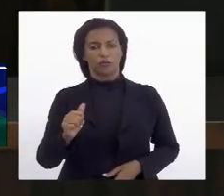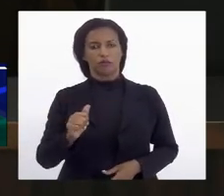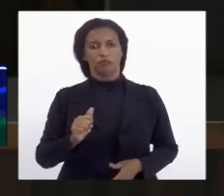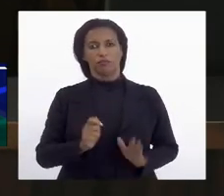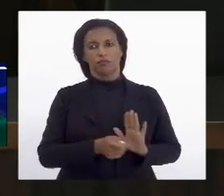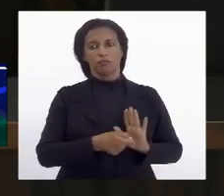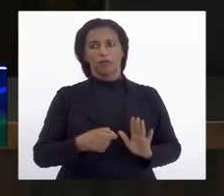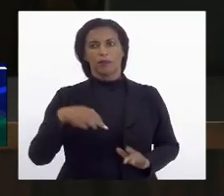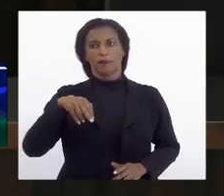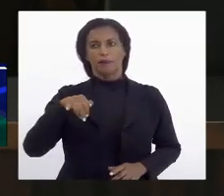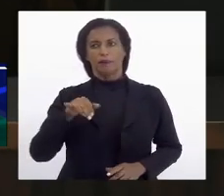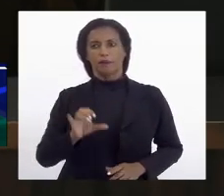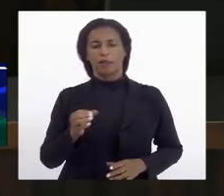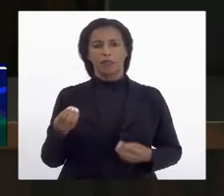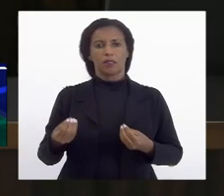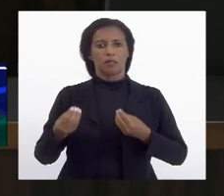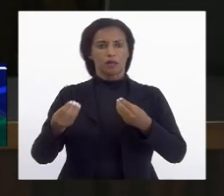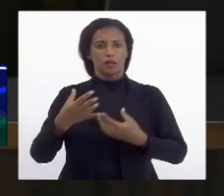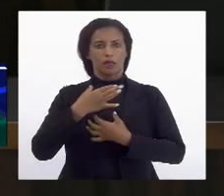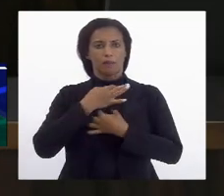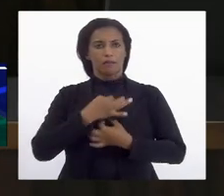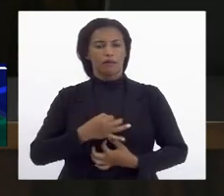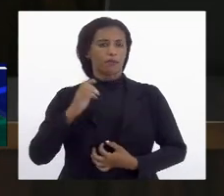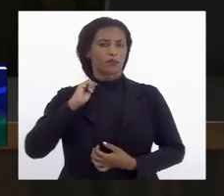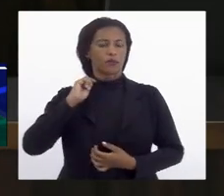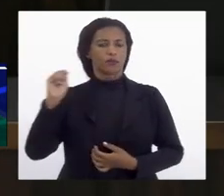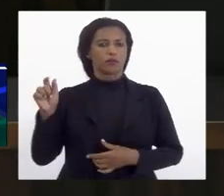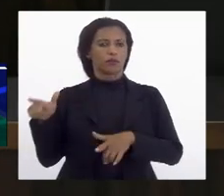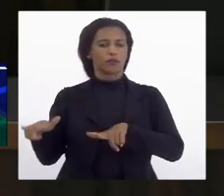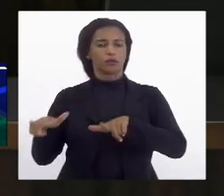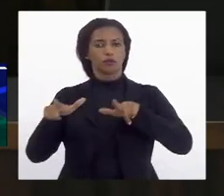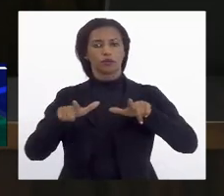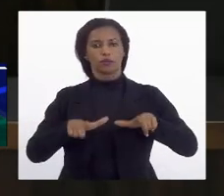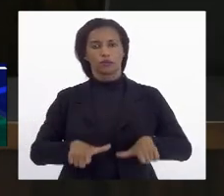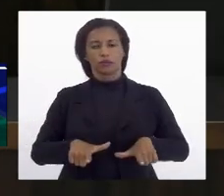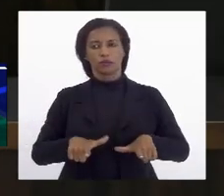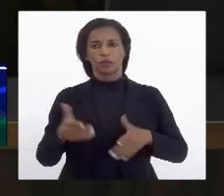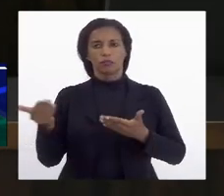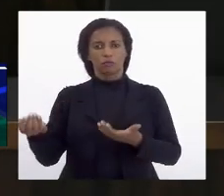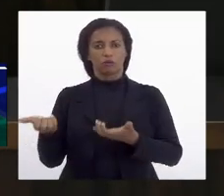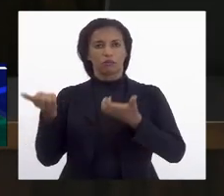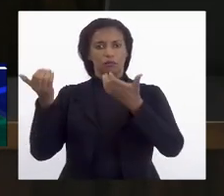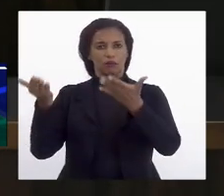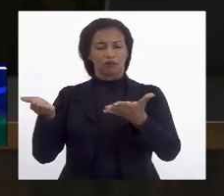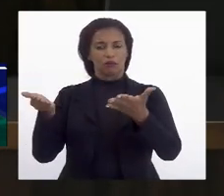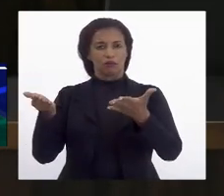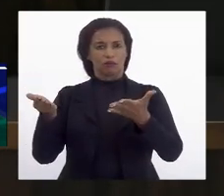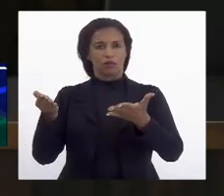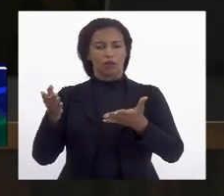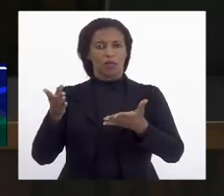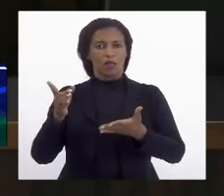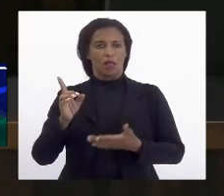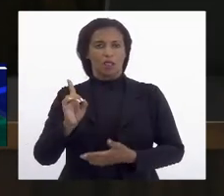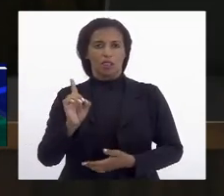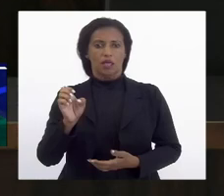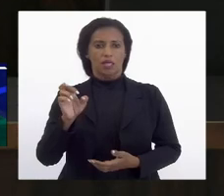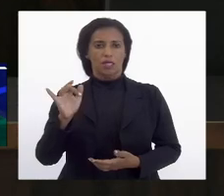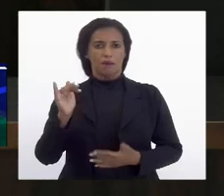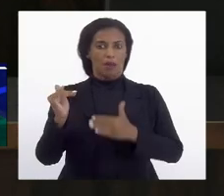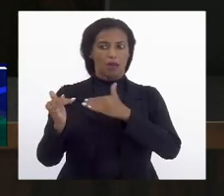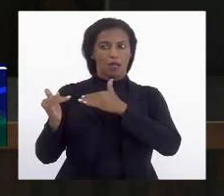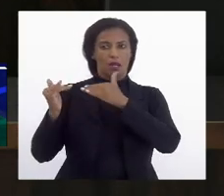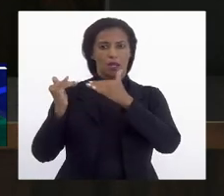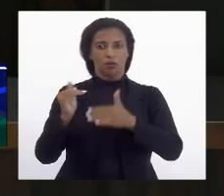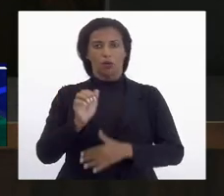deputado Carlos Mink que concede a medalha tiradentes e o respectivo diploma excelentíssimo senhor desembargador Alcides da Fonseca